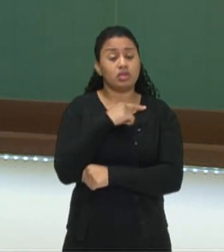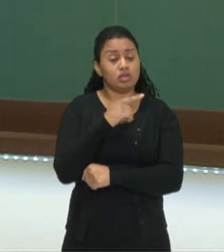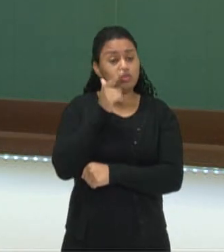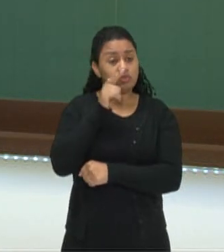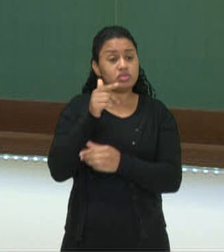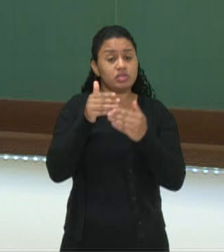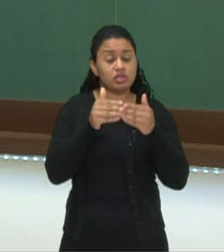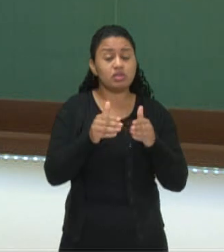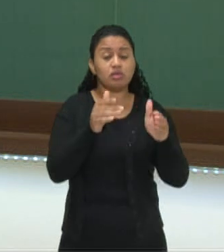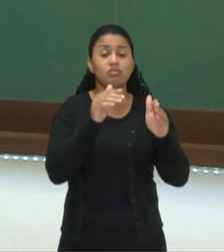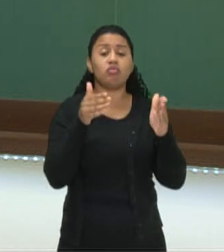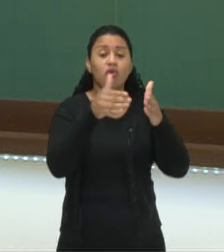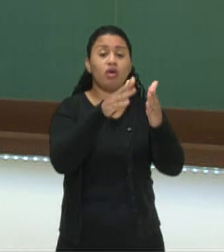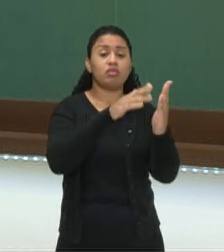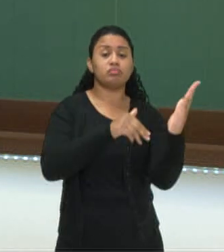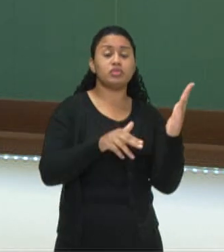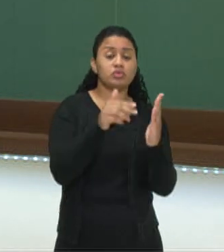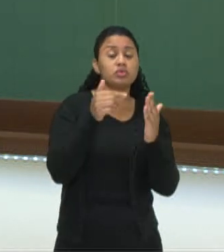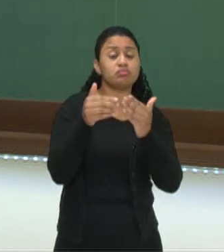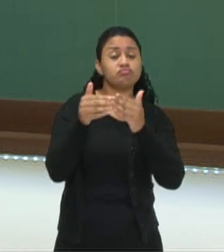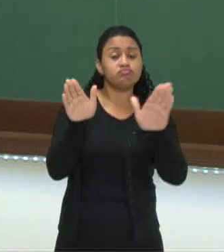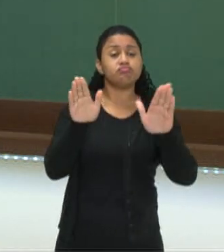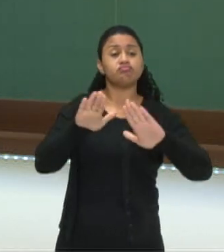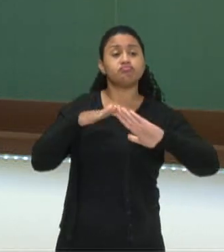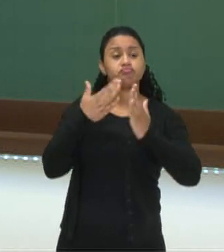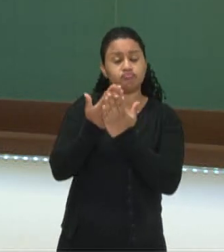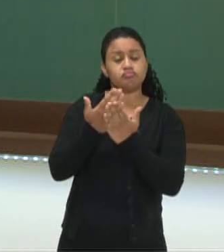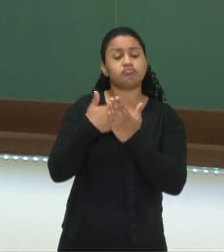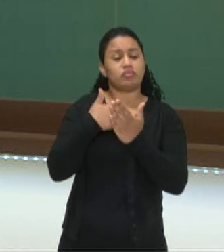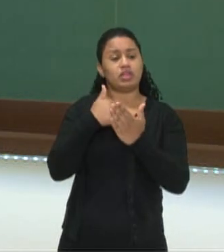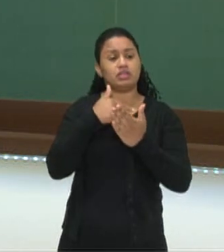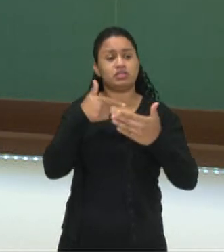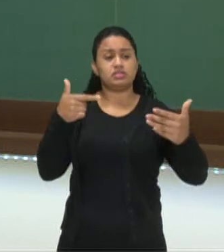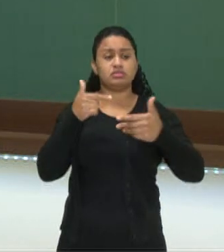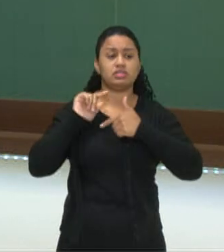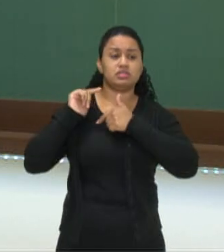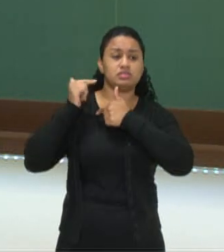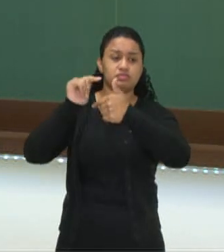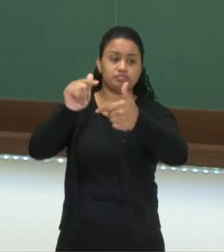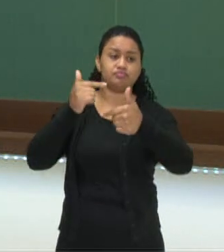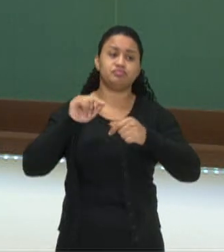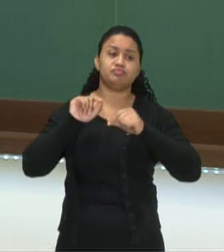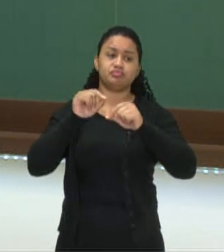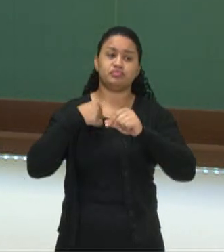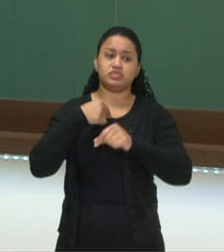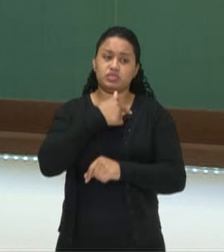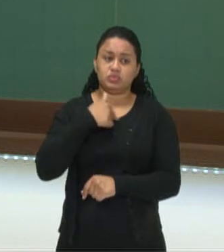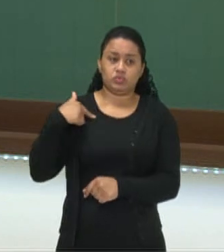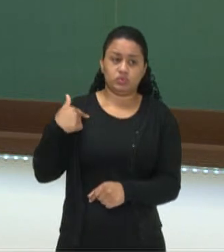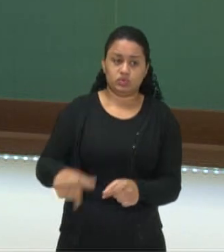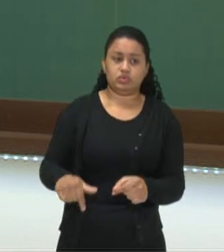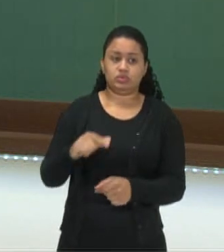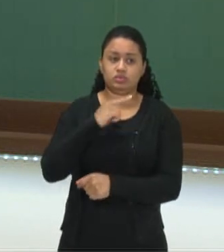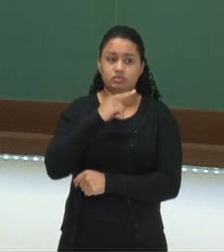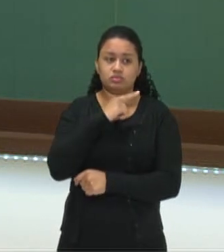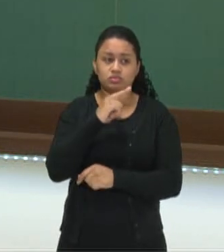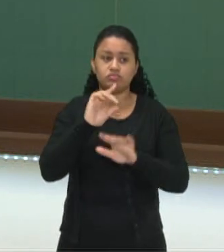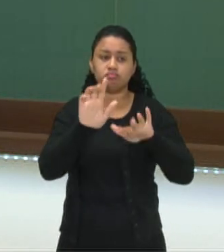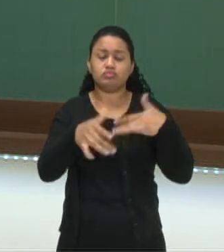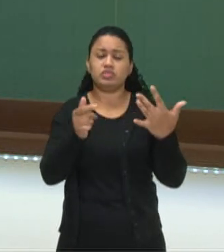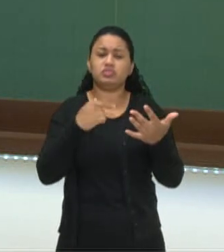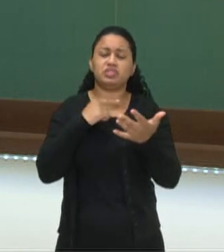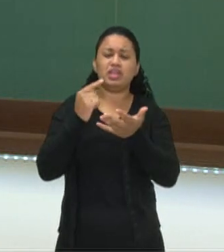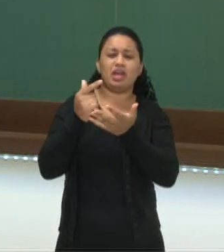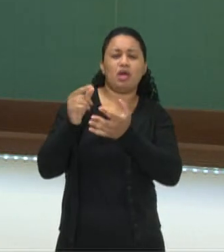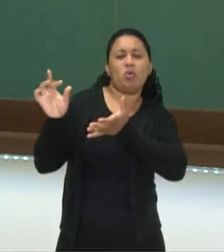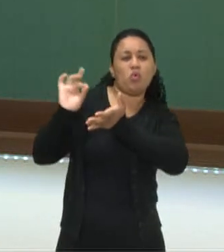abre uma escola. E essa ressonância interior, essa tradição chinesa, é da herança mongol que ele tinha. Então, quando ele tinha essa ascendência